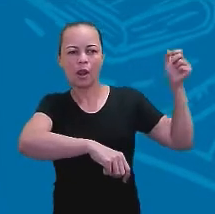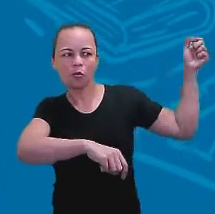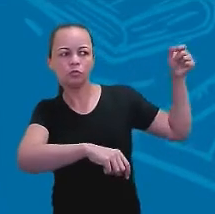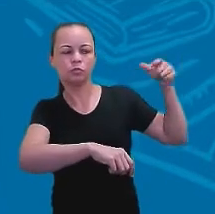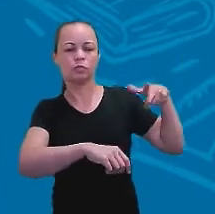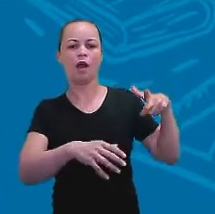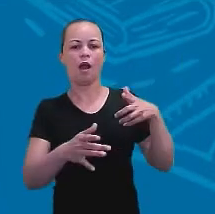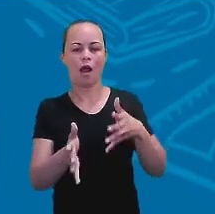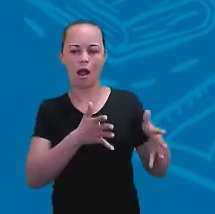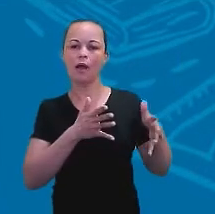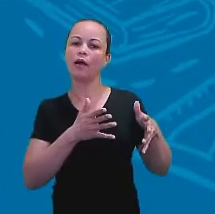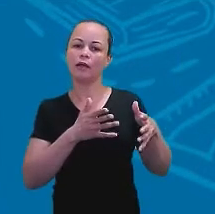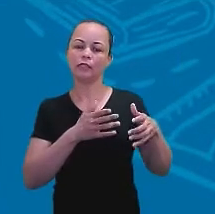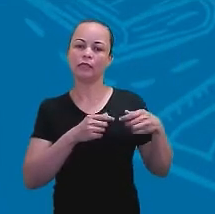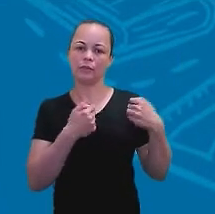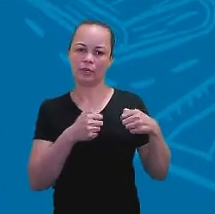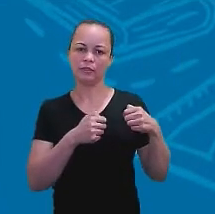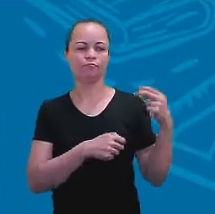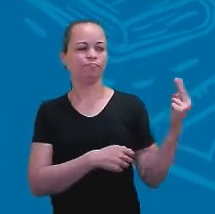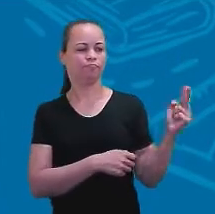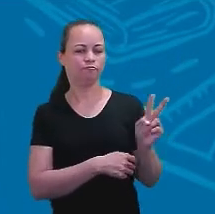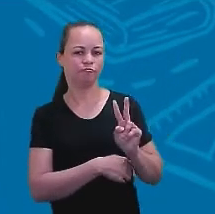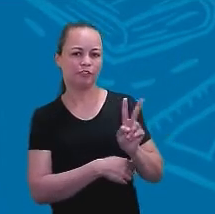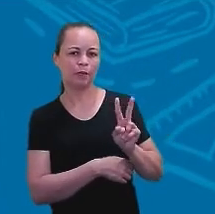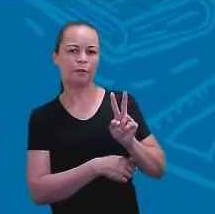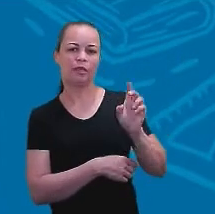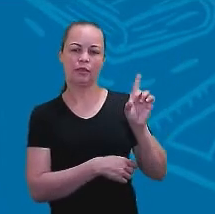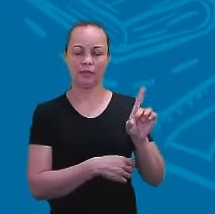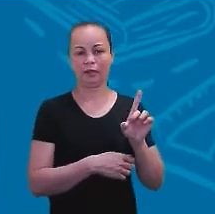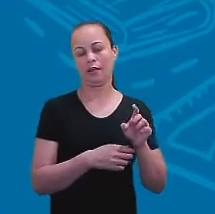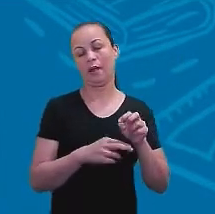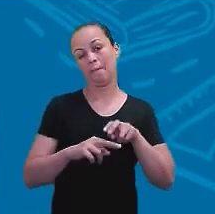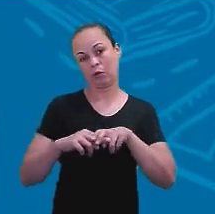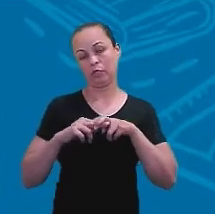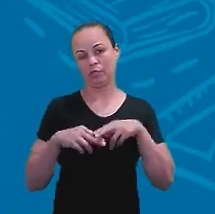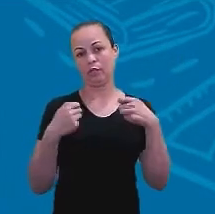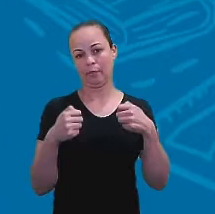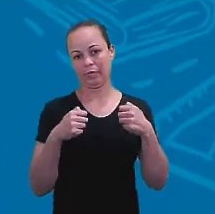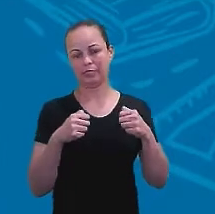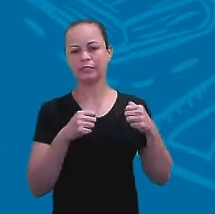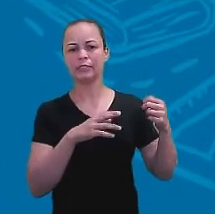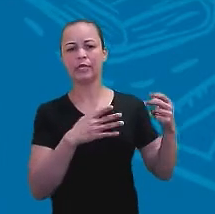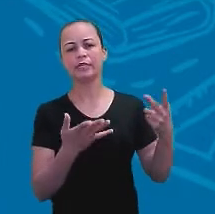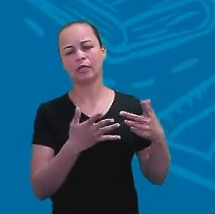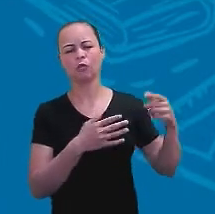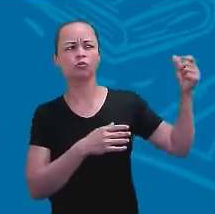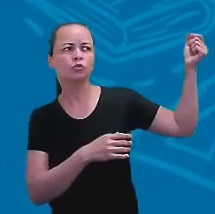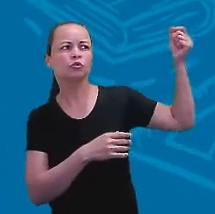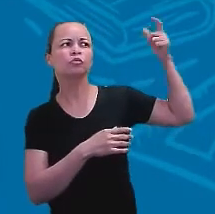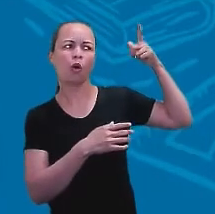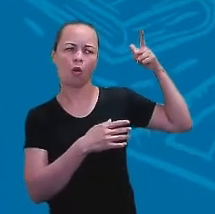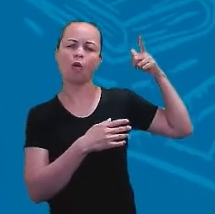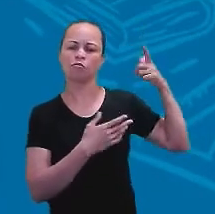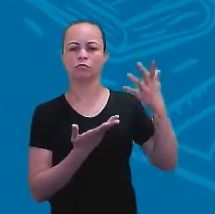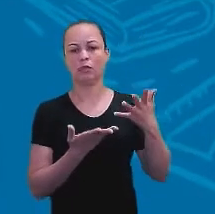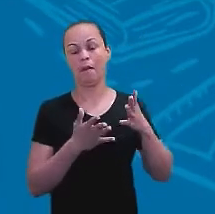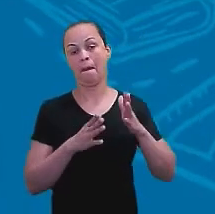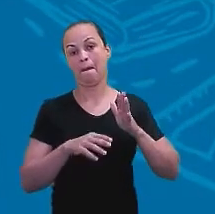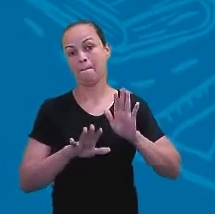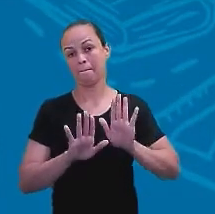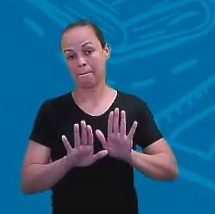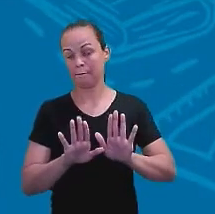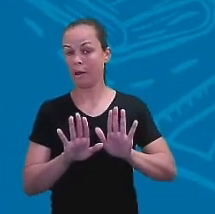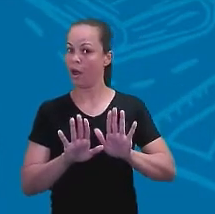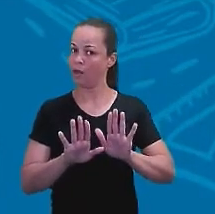Por isso que a gente precisa sempre estar tomando um banho de sol, tá certo? Agora, obviamente que nos momentos, nos horários